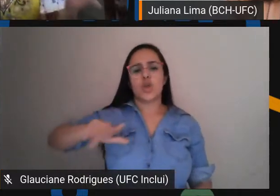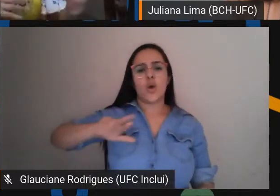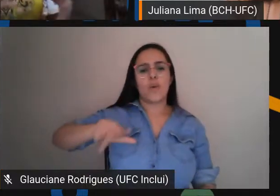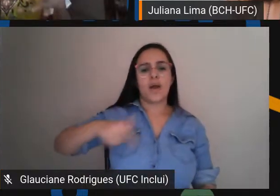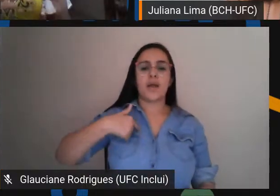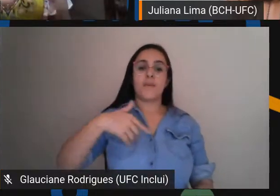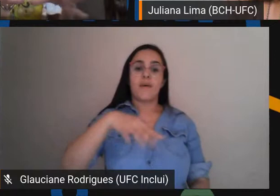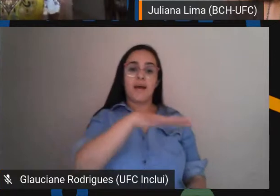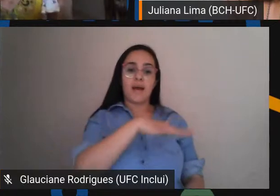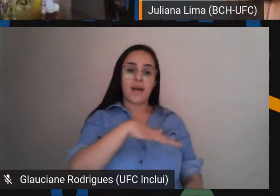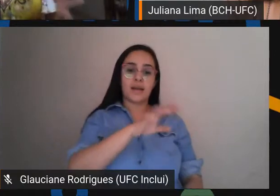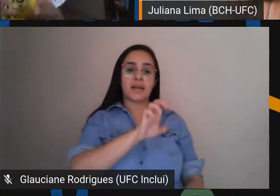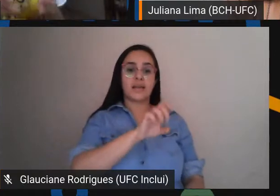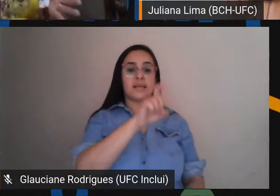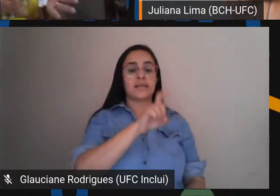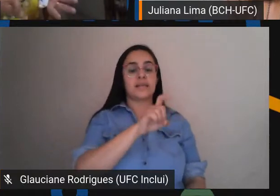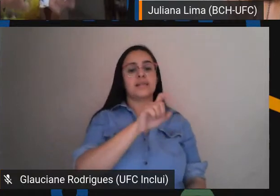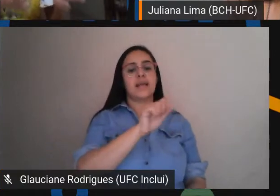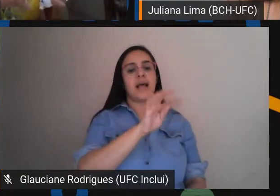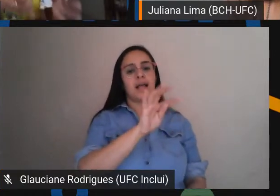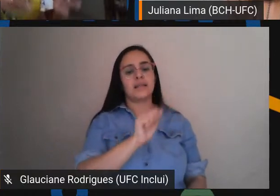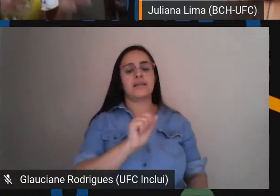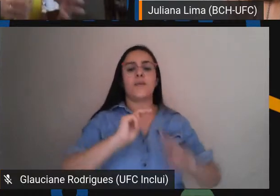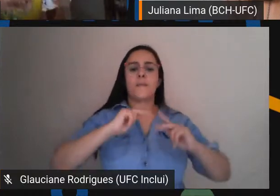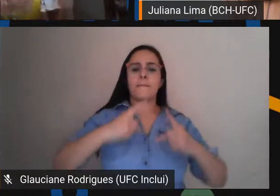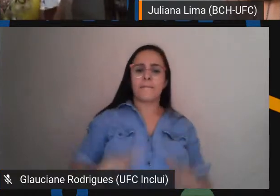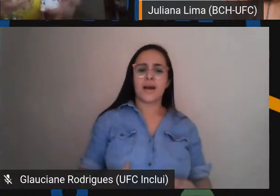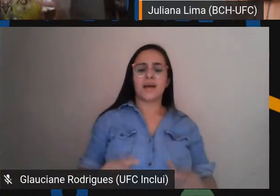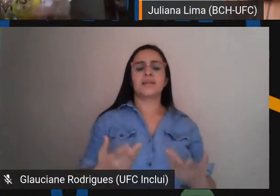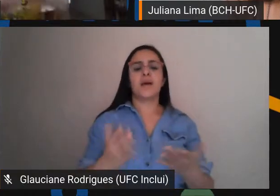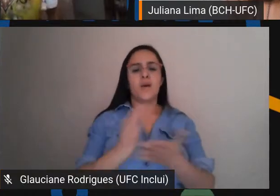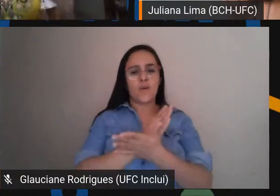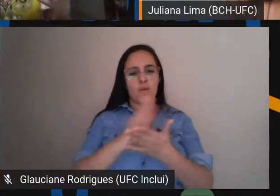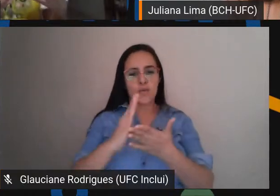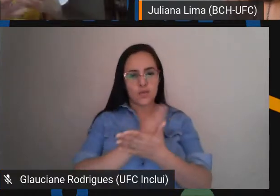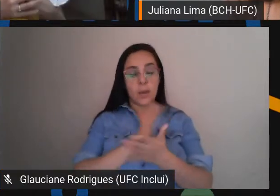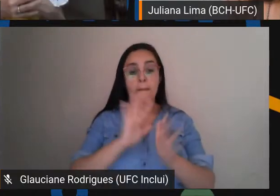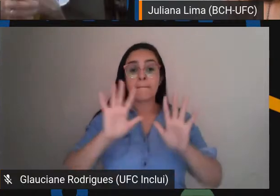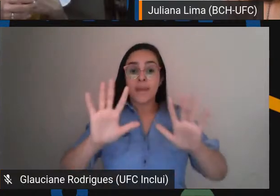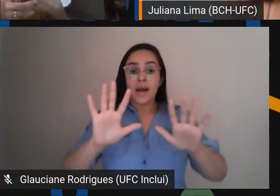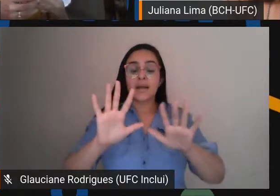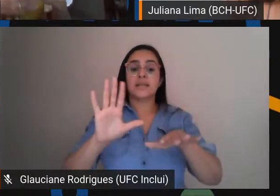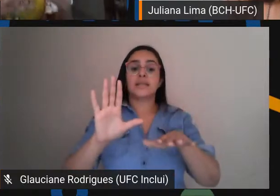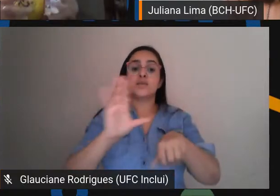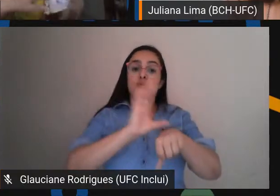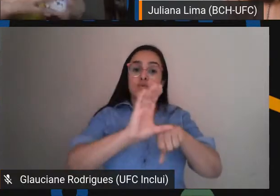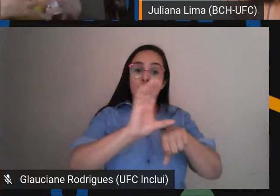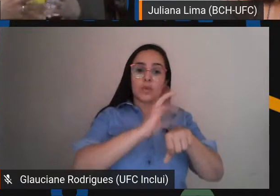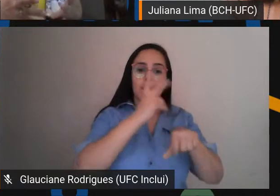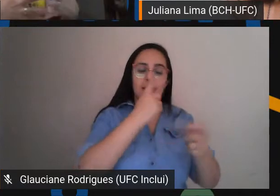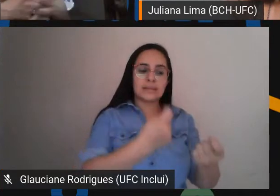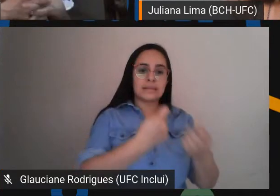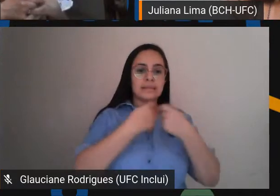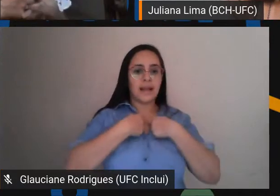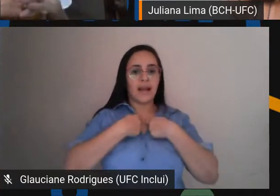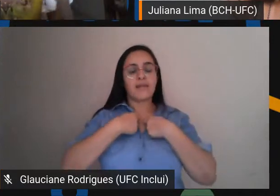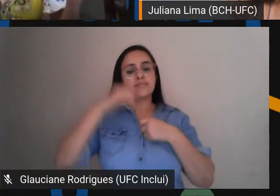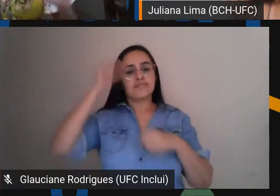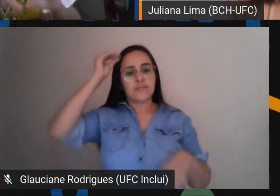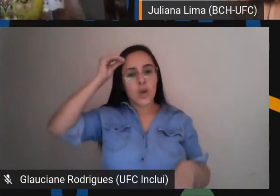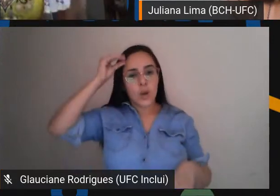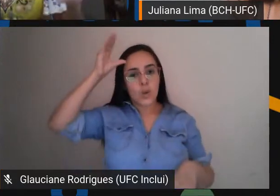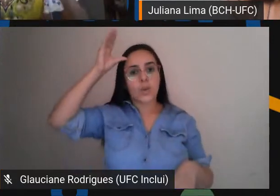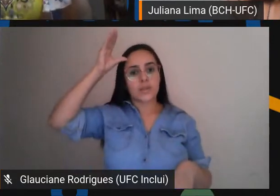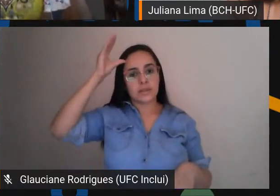exatas, enfim, de humanas e tal. Tem vários comentários do tipo, dizendo assim, o curso me permitiu agregar, né? Mesmo sem ser dessa